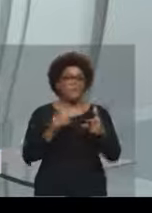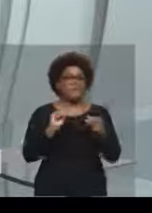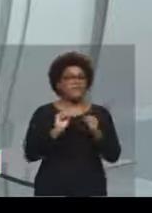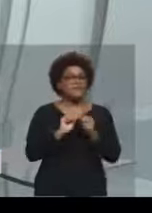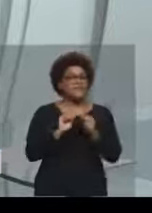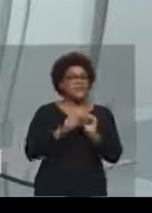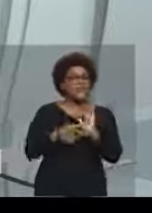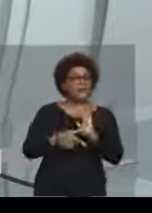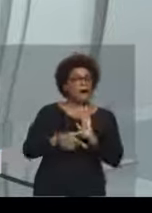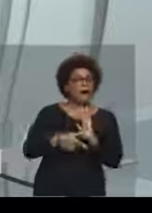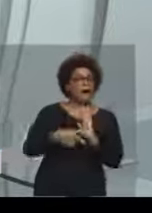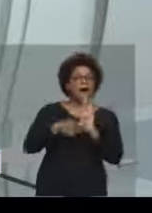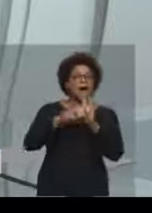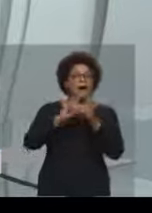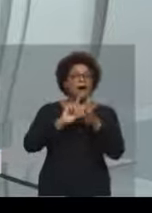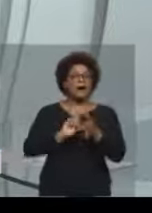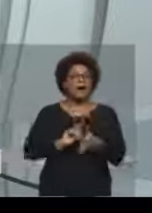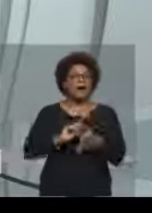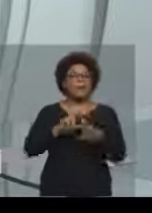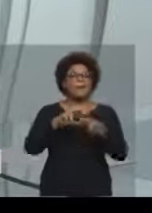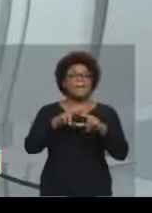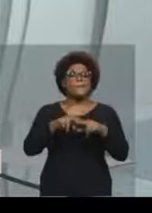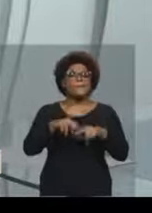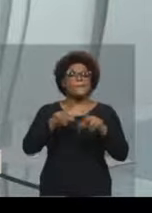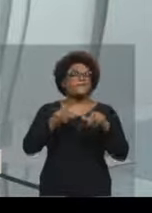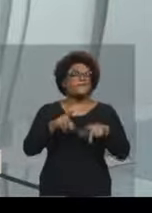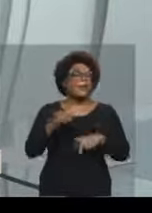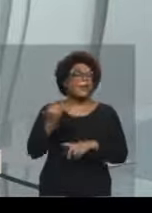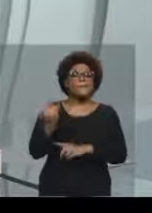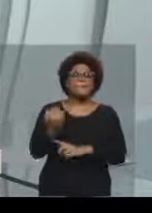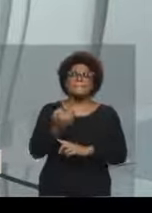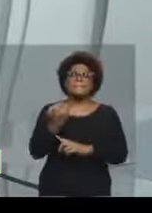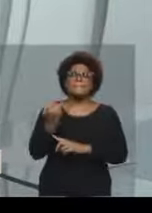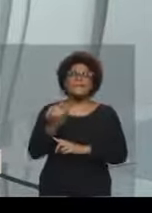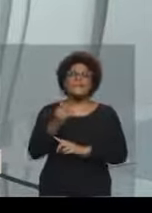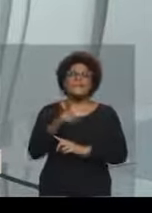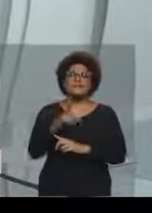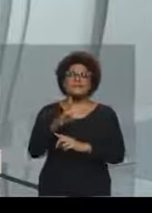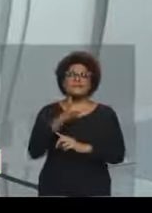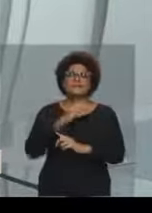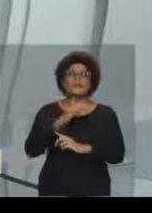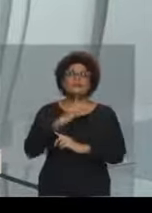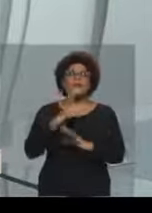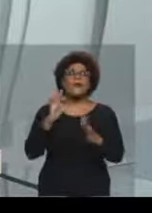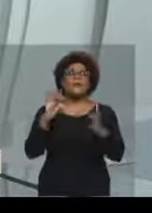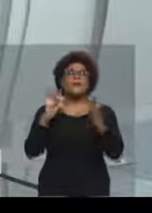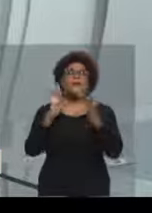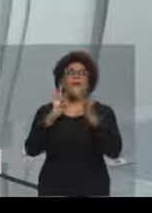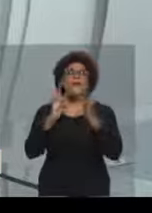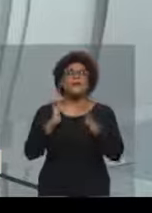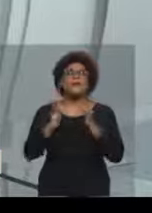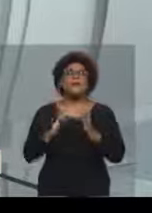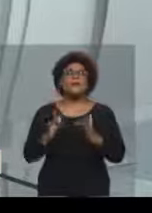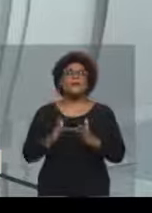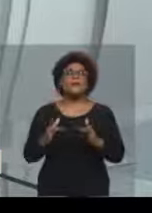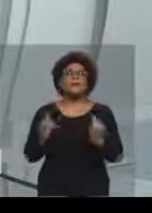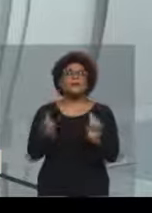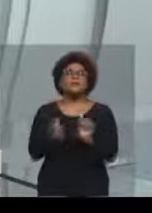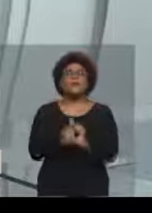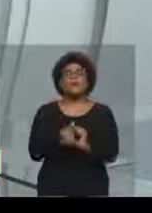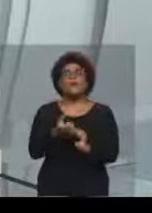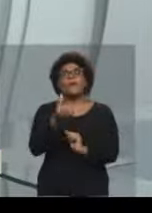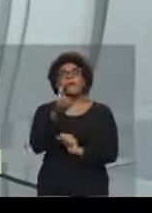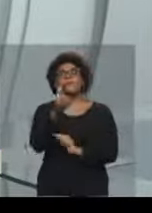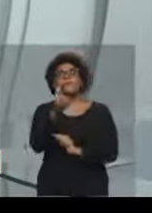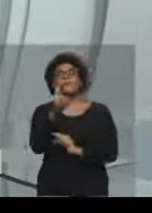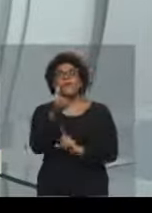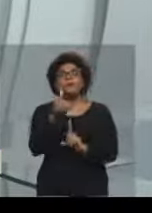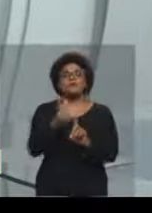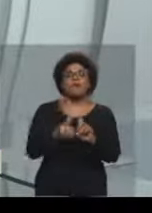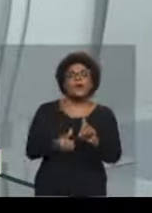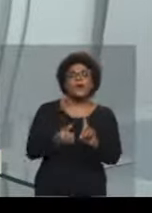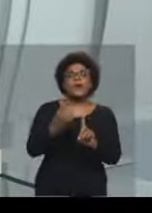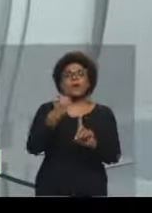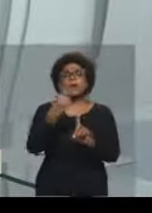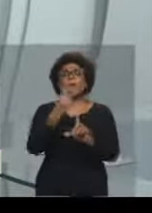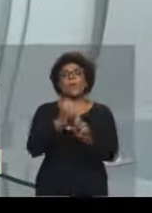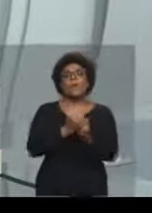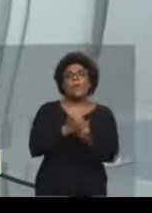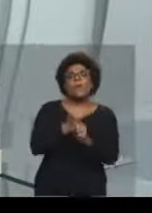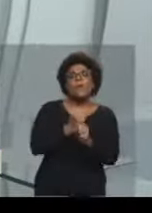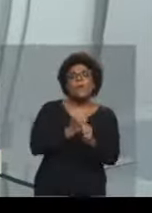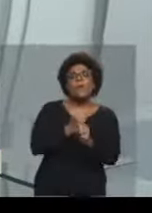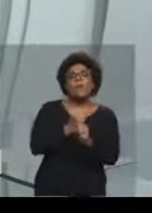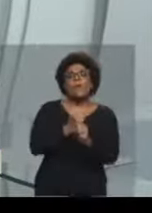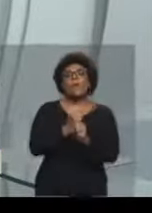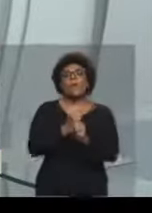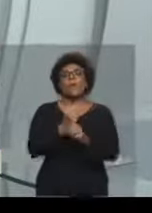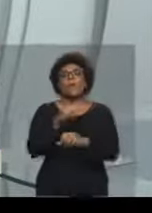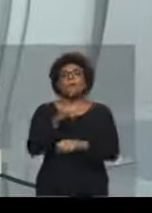isso é importante que você tenha esse contato com as atualidades de 6 meses, 1 ano, né? Para você